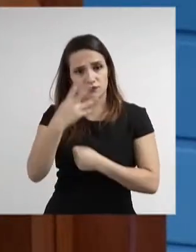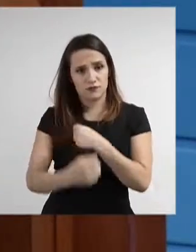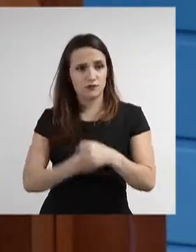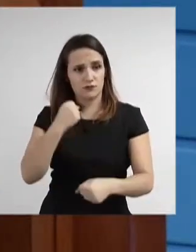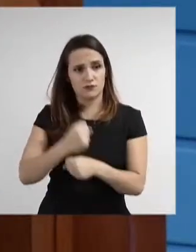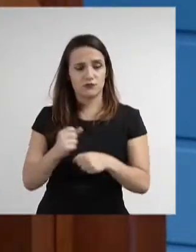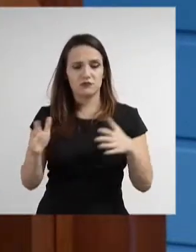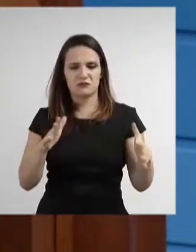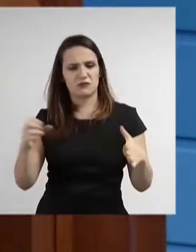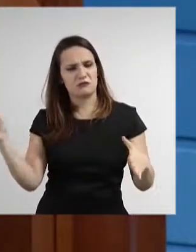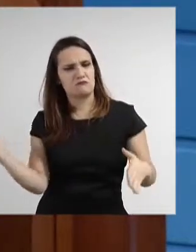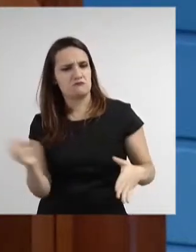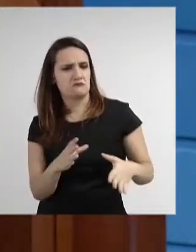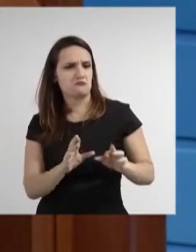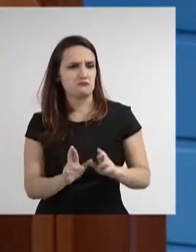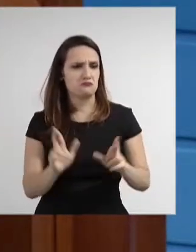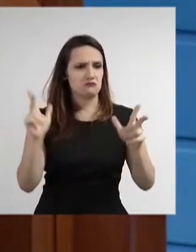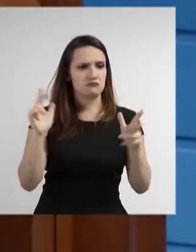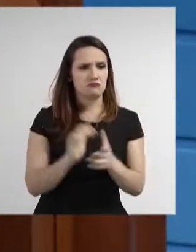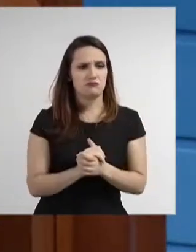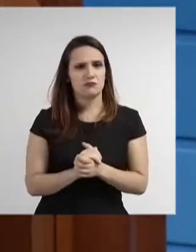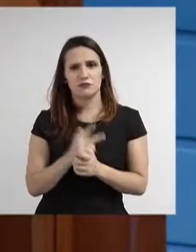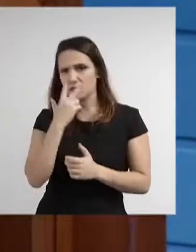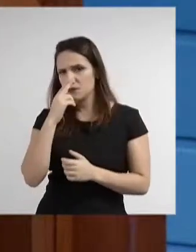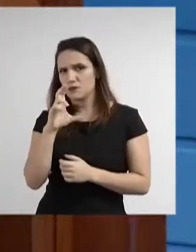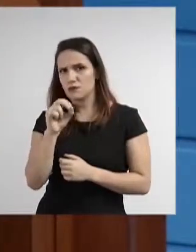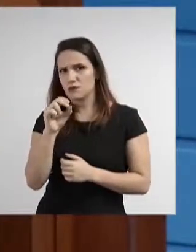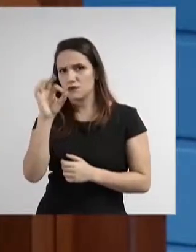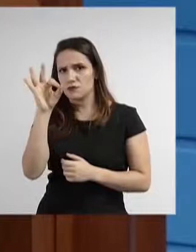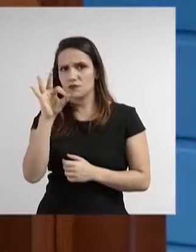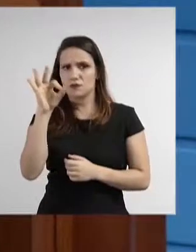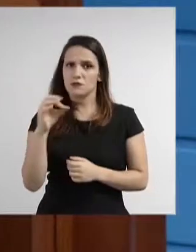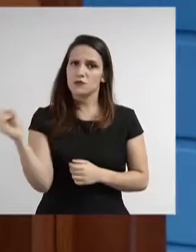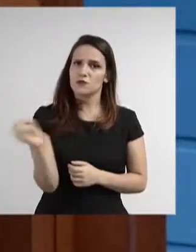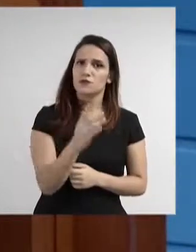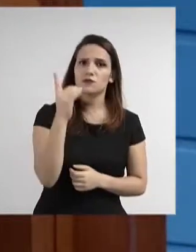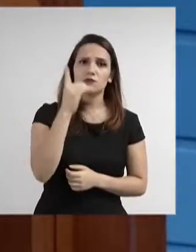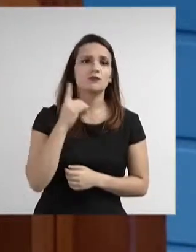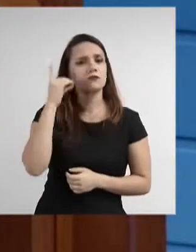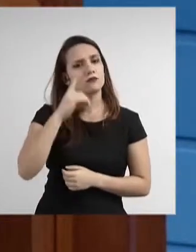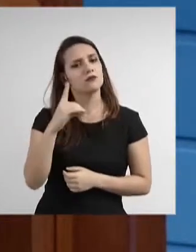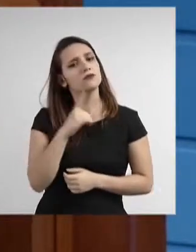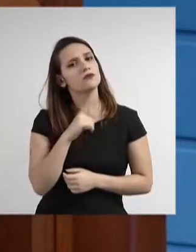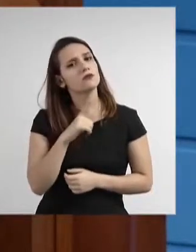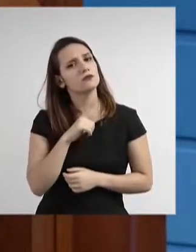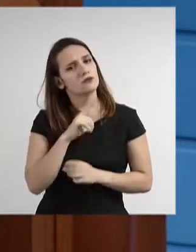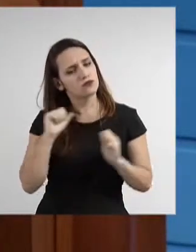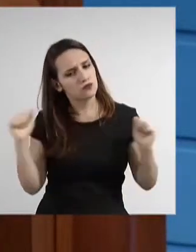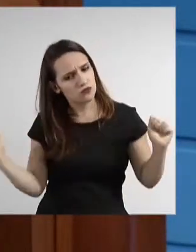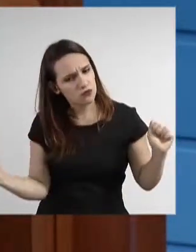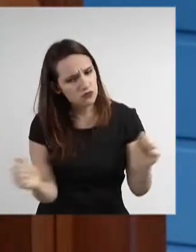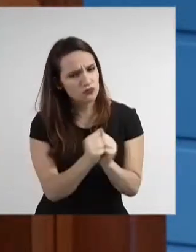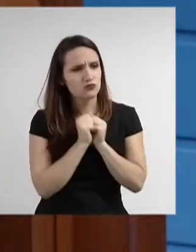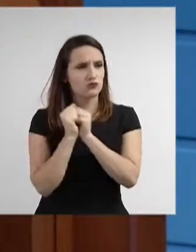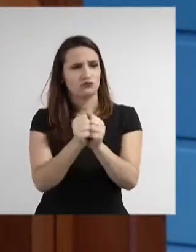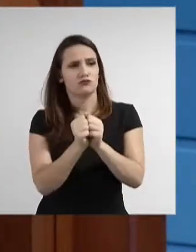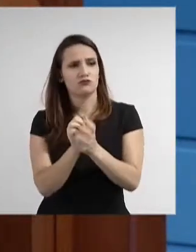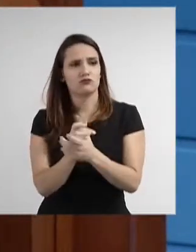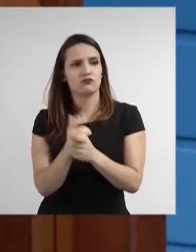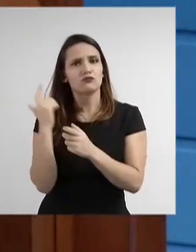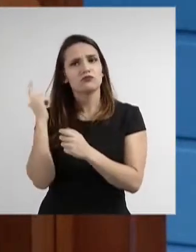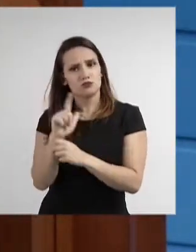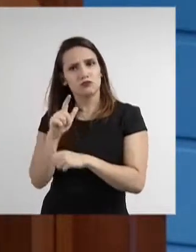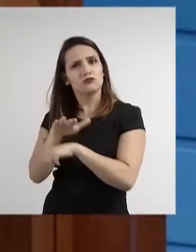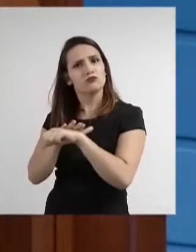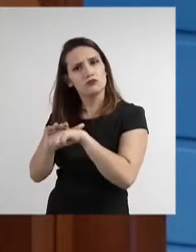legislatura renovada, mais de 50% dos colegas deputados, que nós tenhamos a força suficiente para